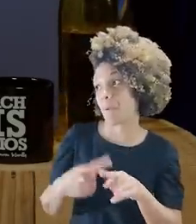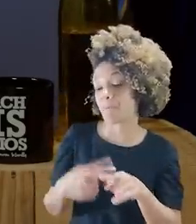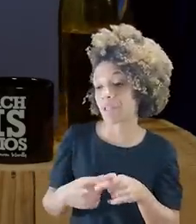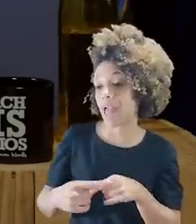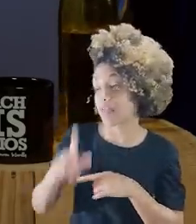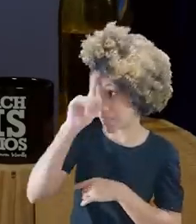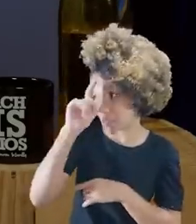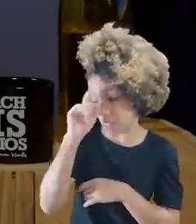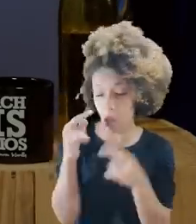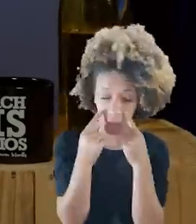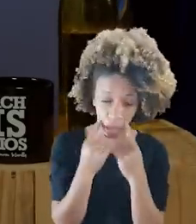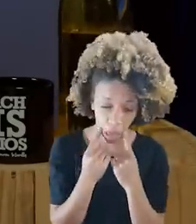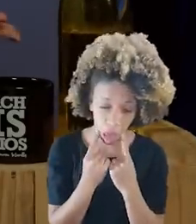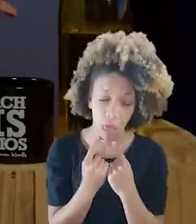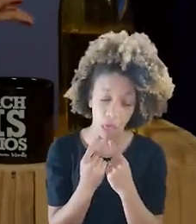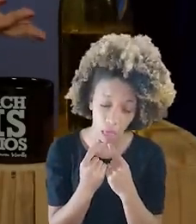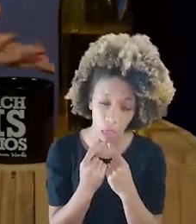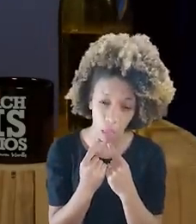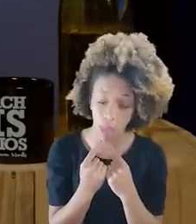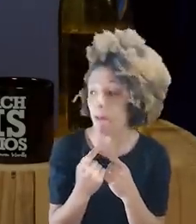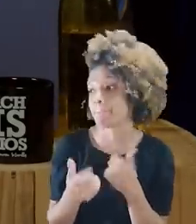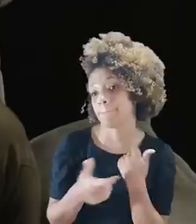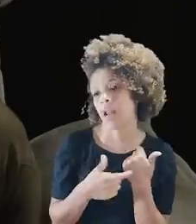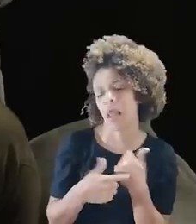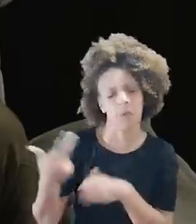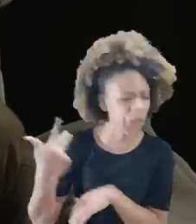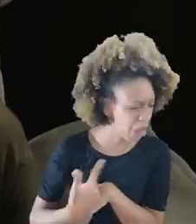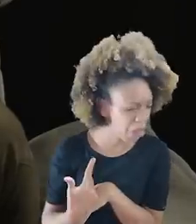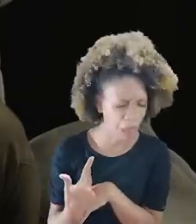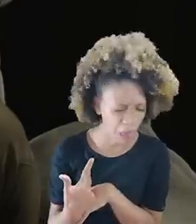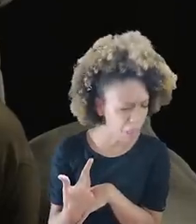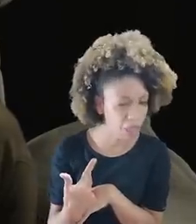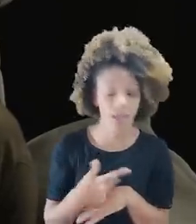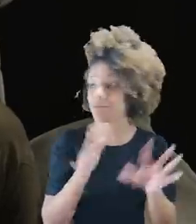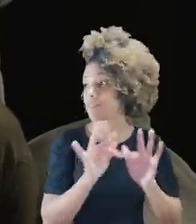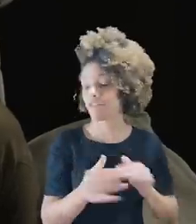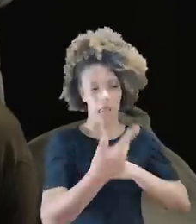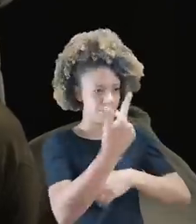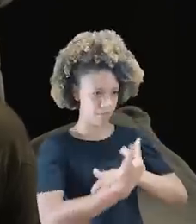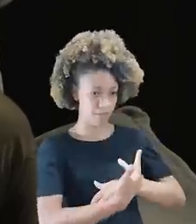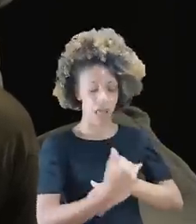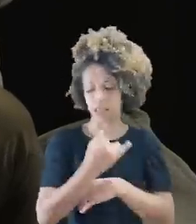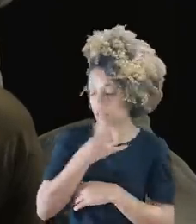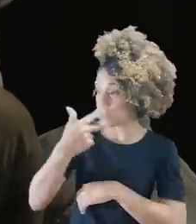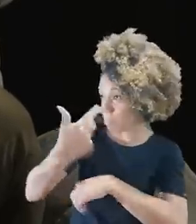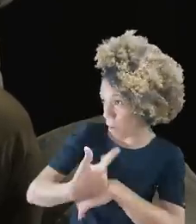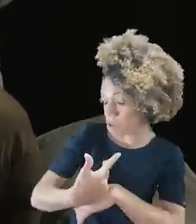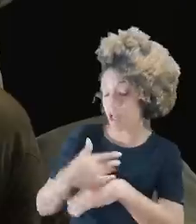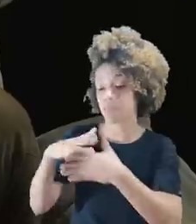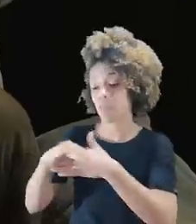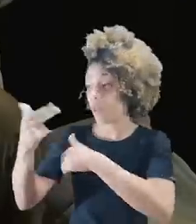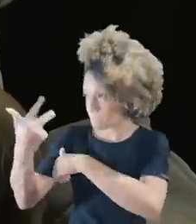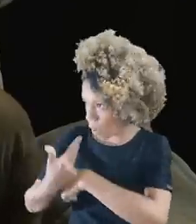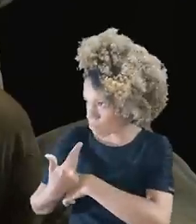ela mostra então virou quase um virou um Reality né então a a pergunta que eu te faço assim sou eu com com as minhas ideias incoerentes